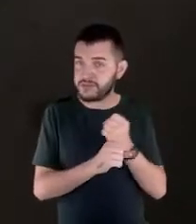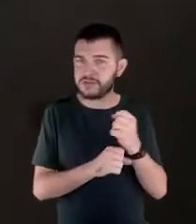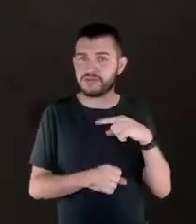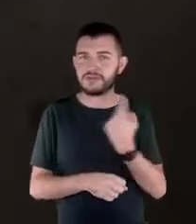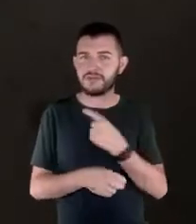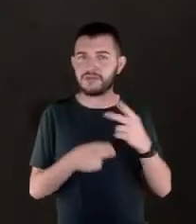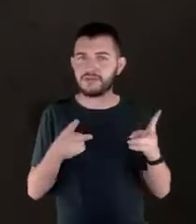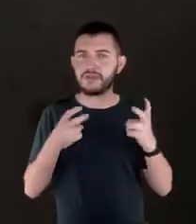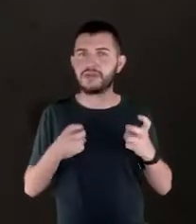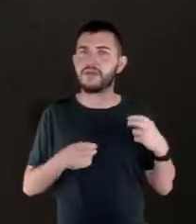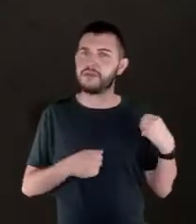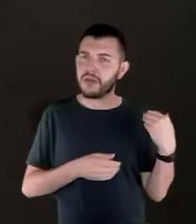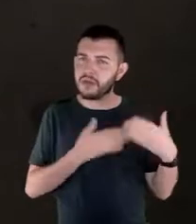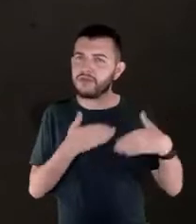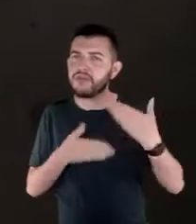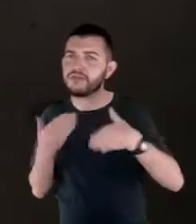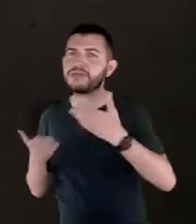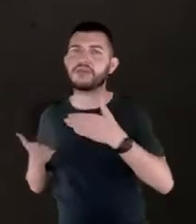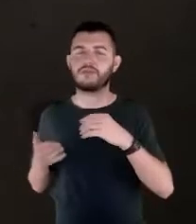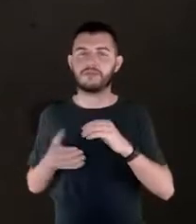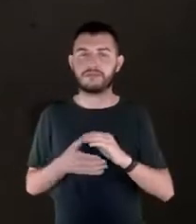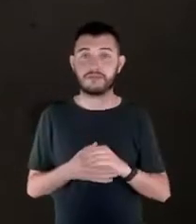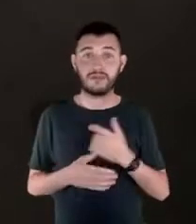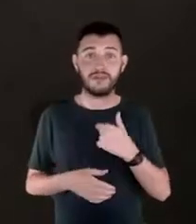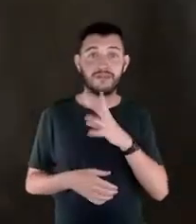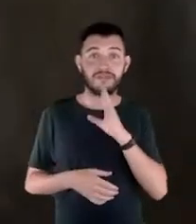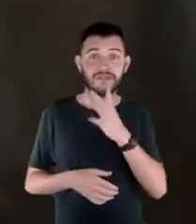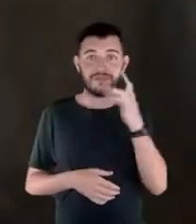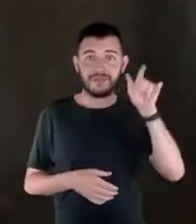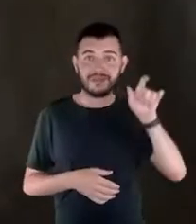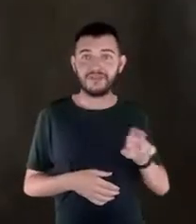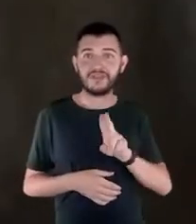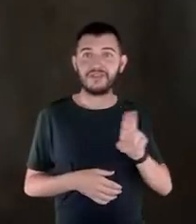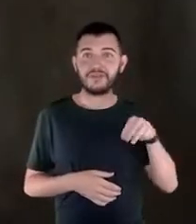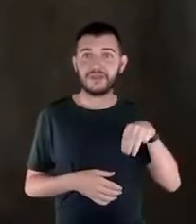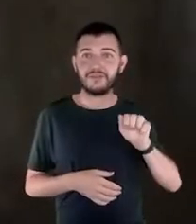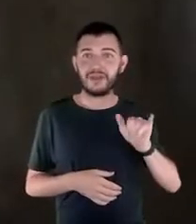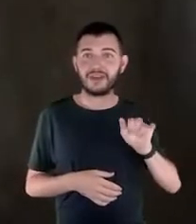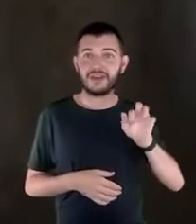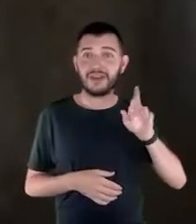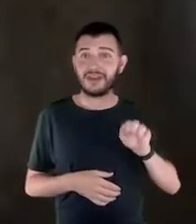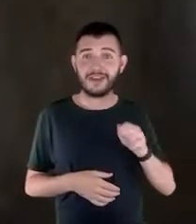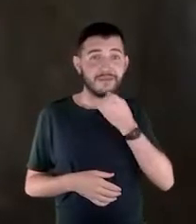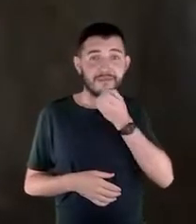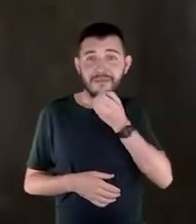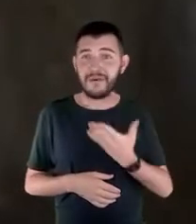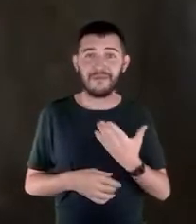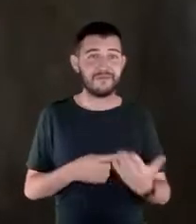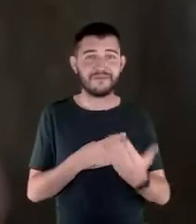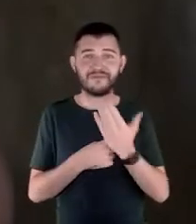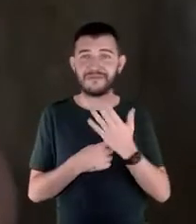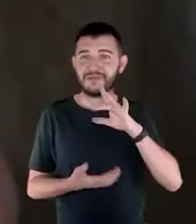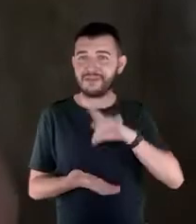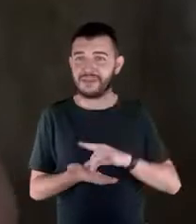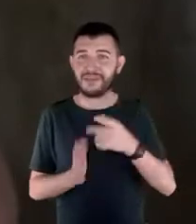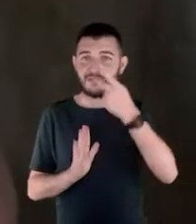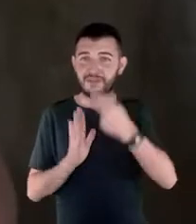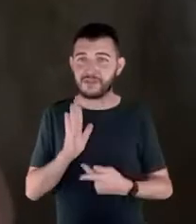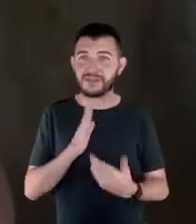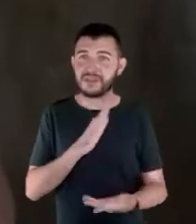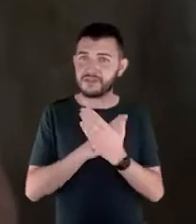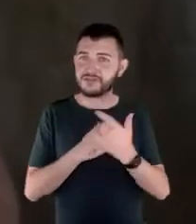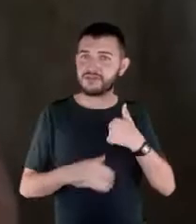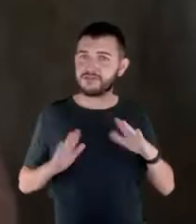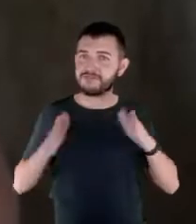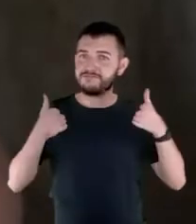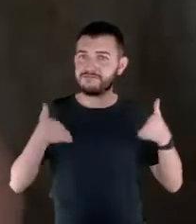com a gente consegue perceber a evolução de cada dimensão. Conheci uma pessoa chamada Mayara e ela foi de tudo de bom para mim, assim,